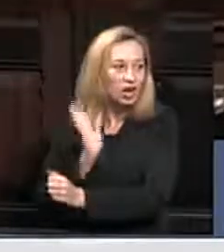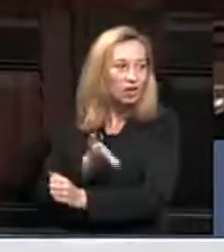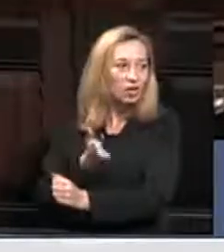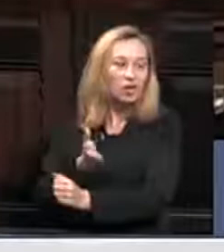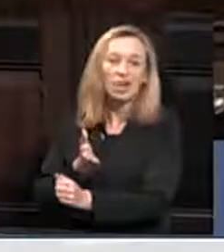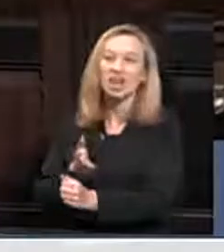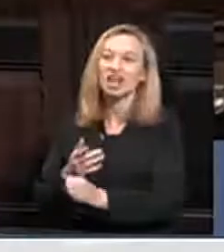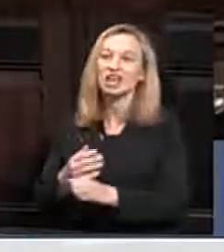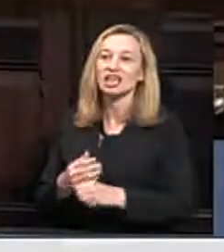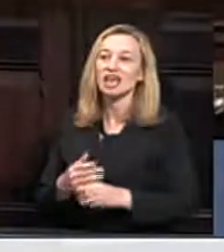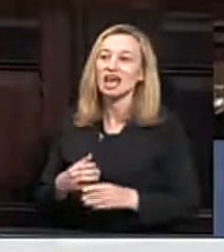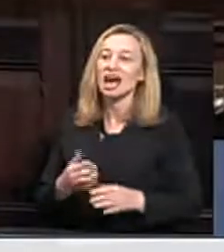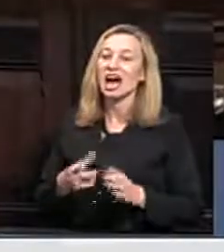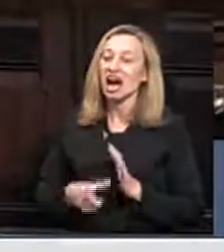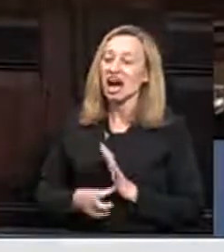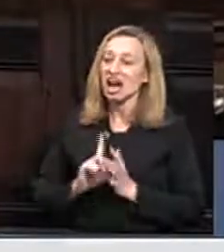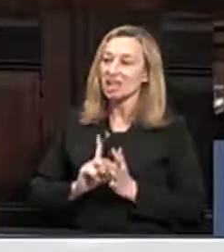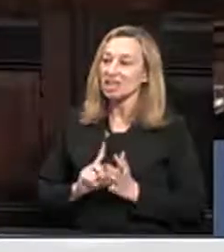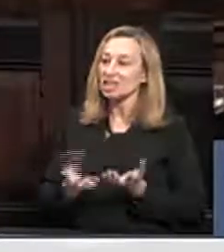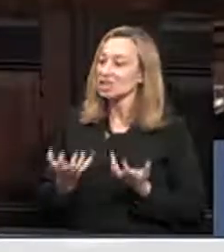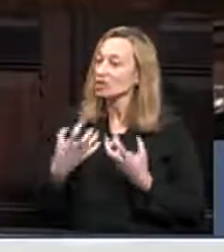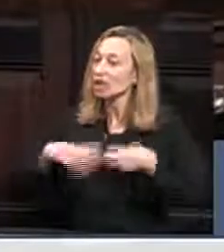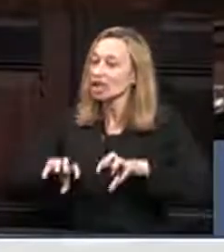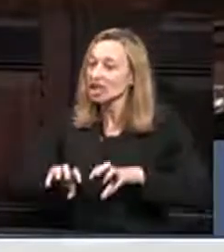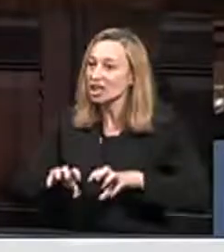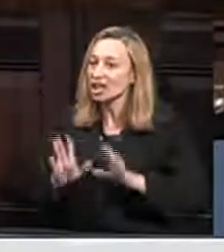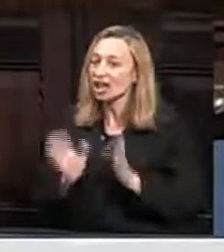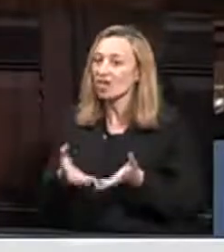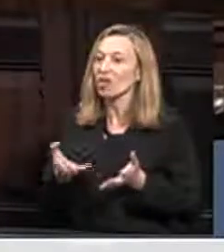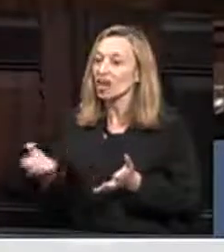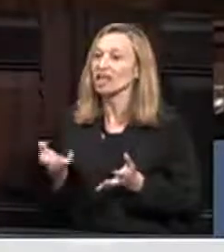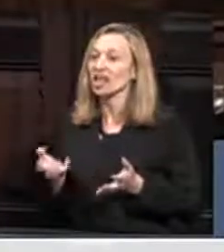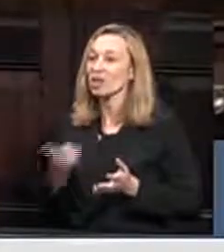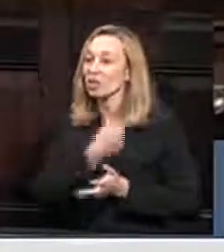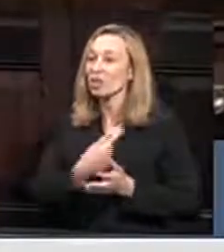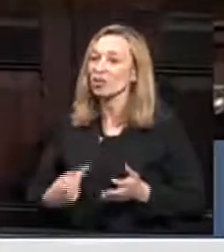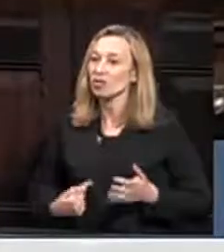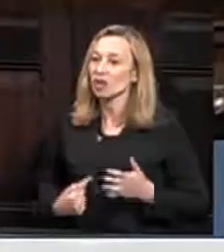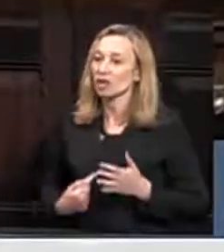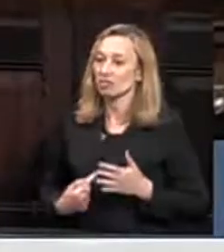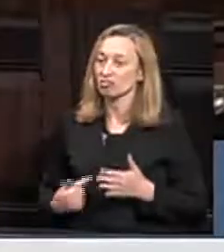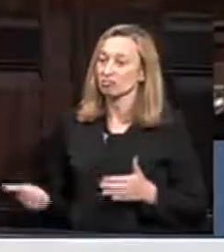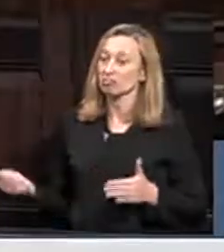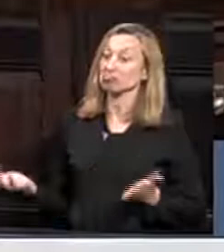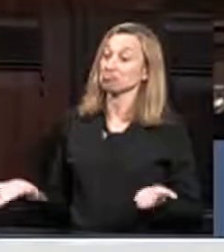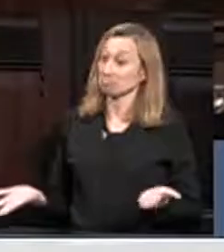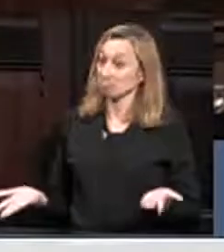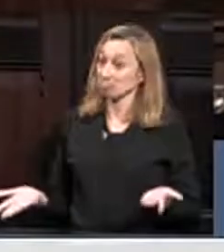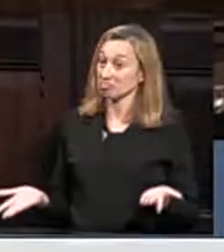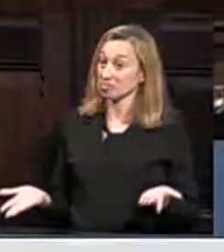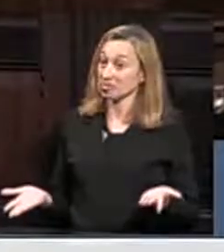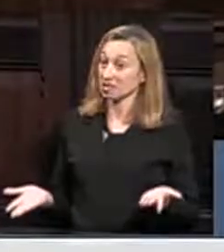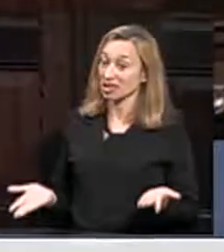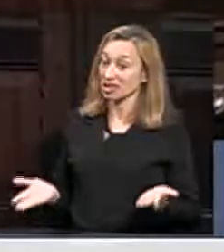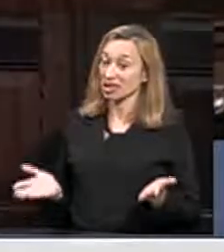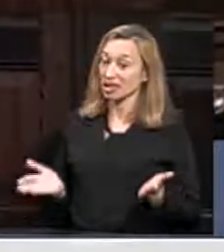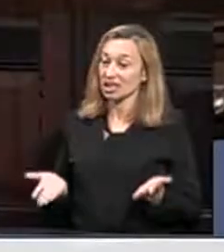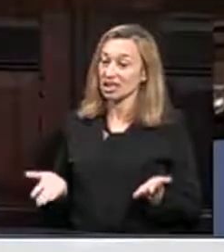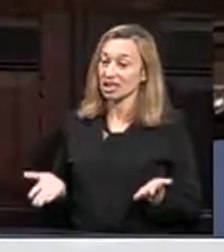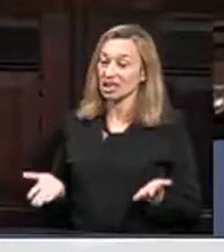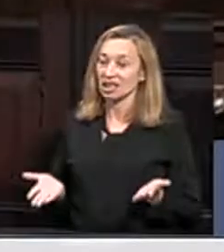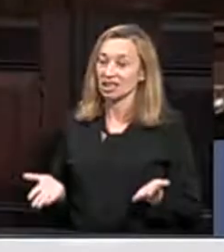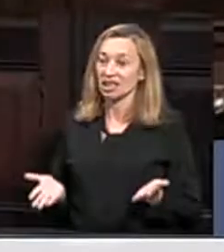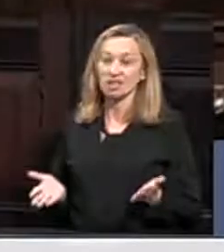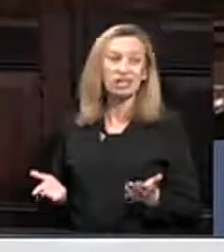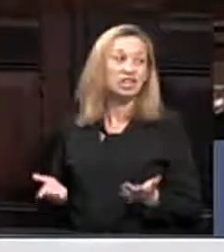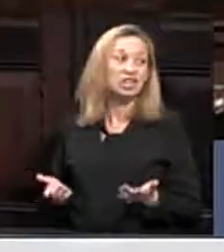somos a favor. Nós somos exatamente a visão oposta. Aí, governo, somos